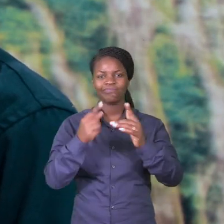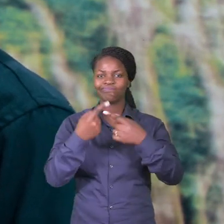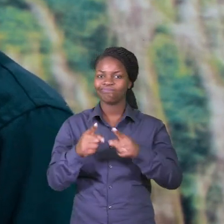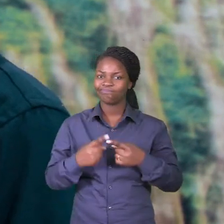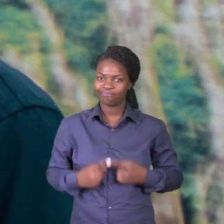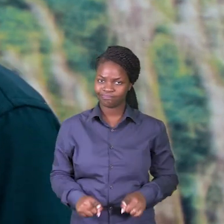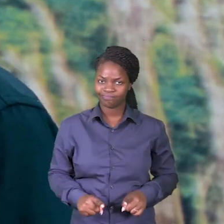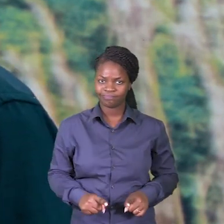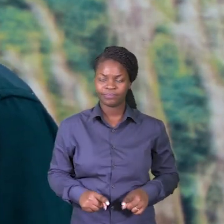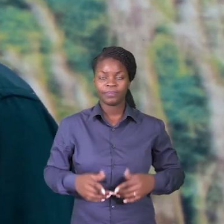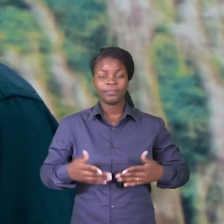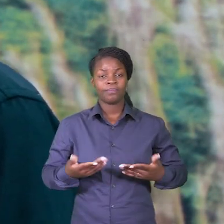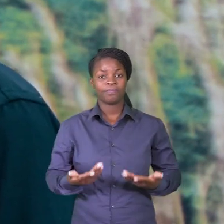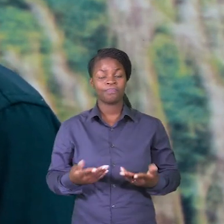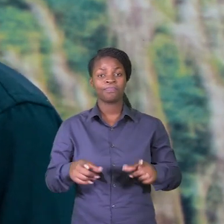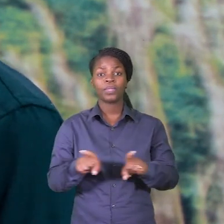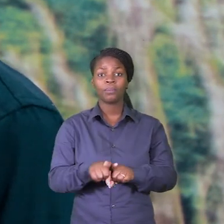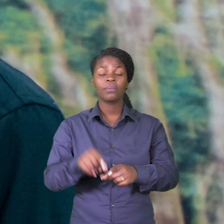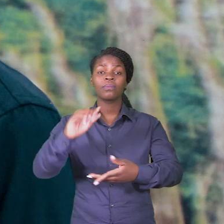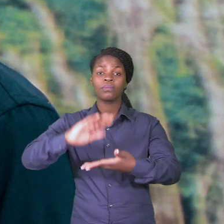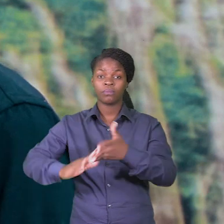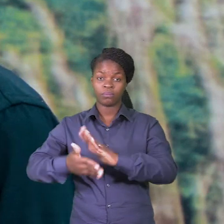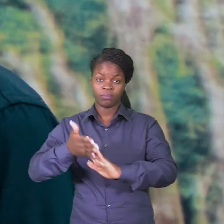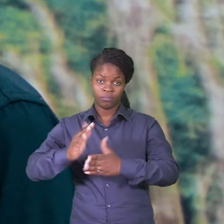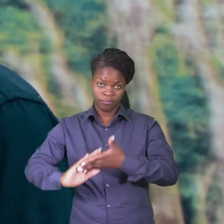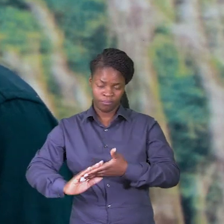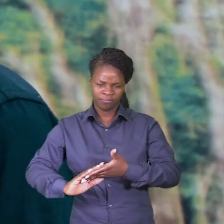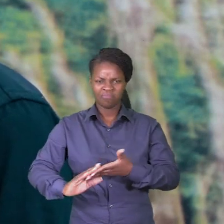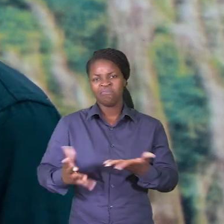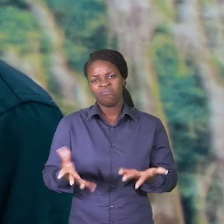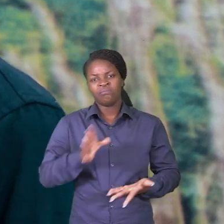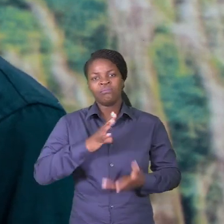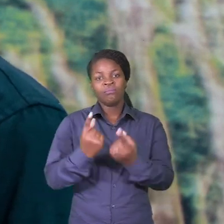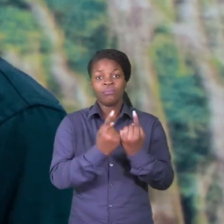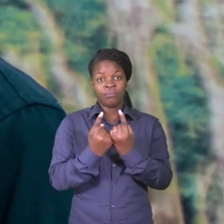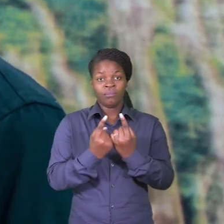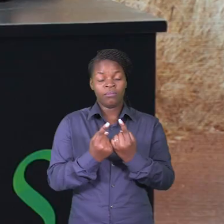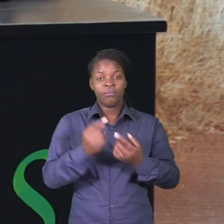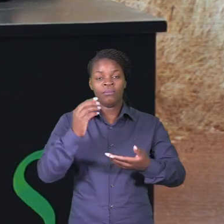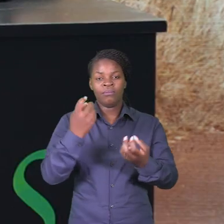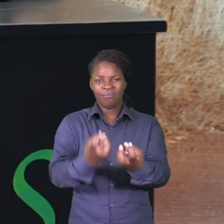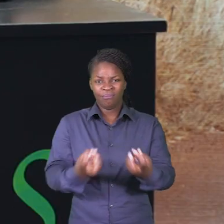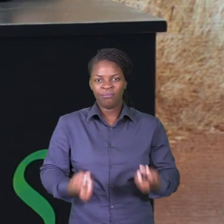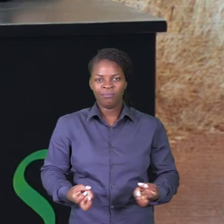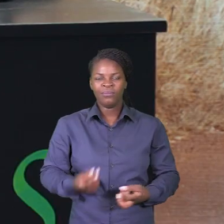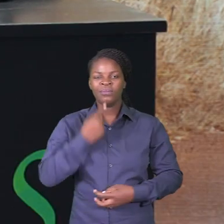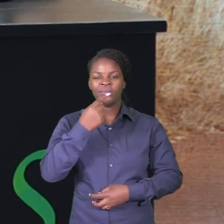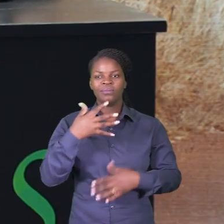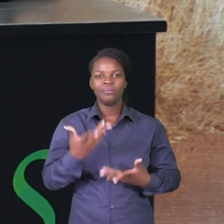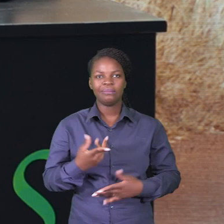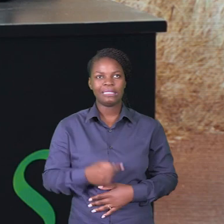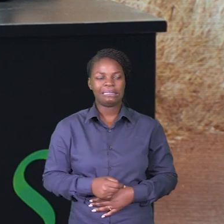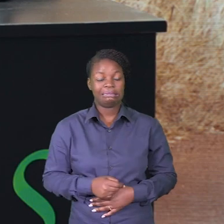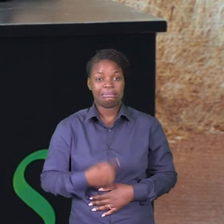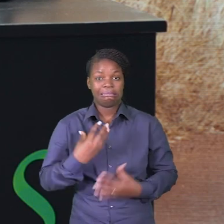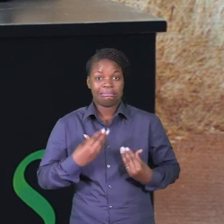sociais diferentes Ah e a questão também dos próprios professores n algum momento Os estudantes colocam limitação em sua mente porque acham que